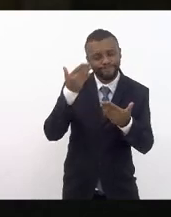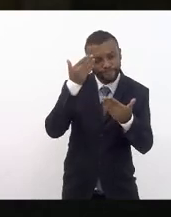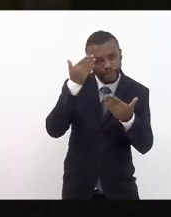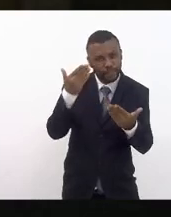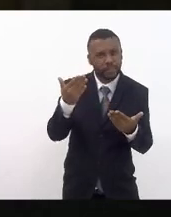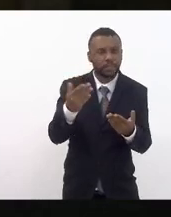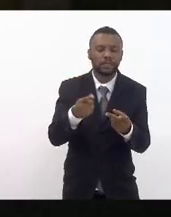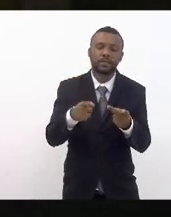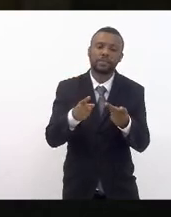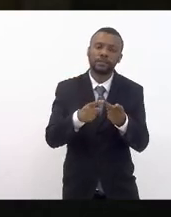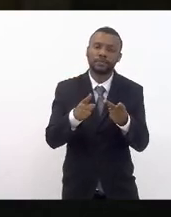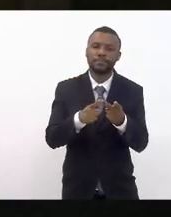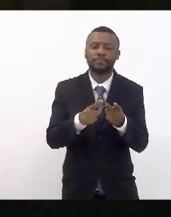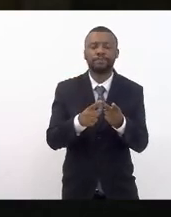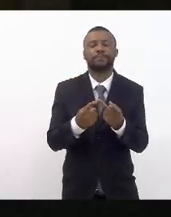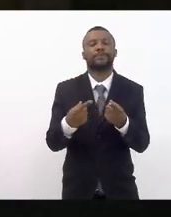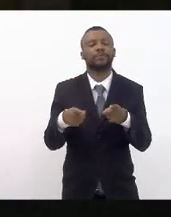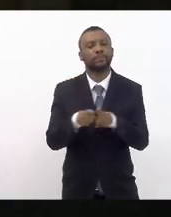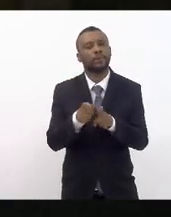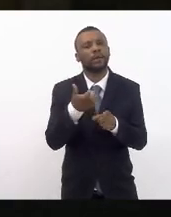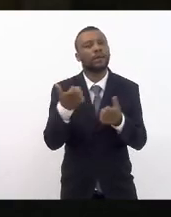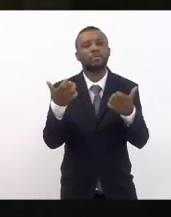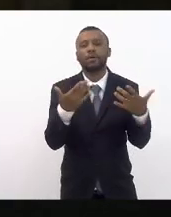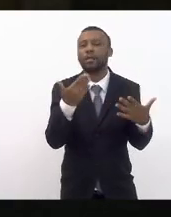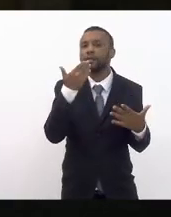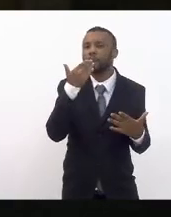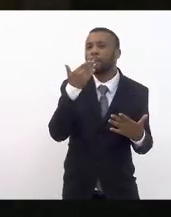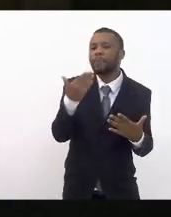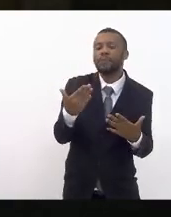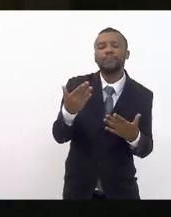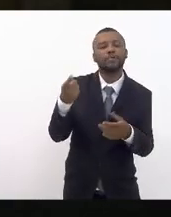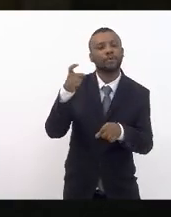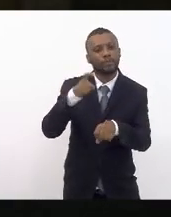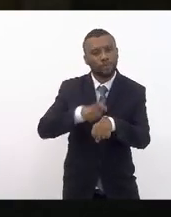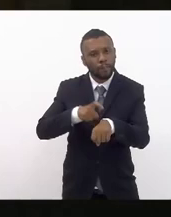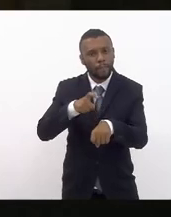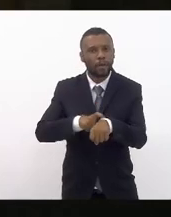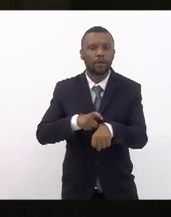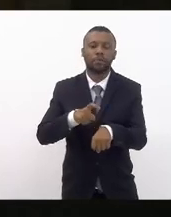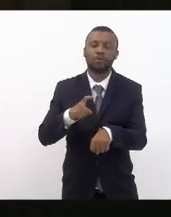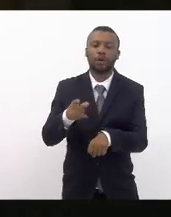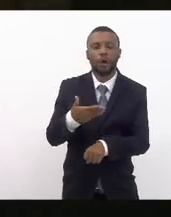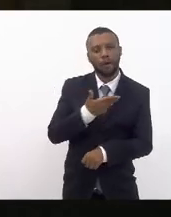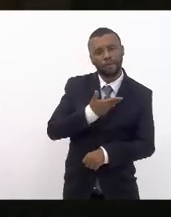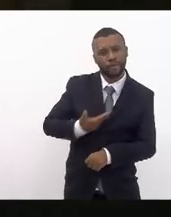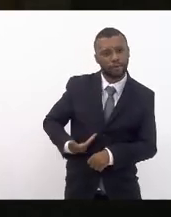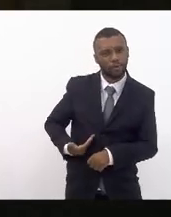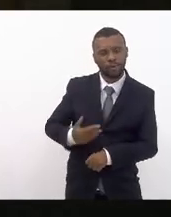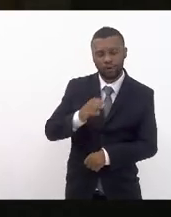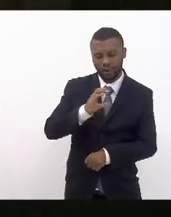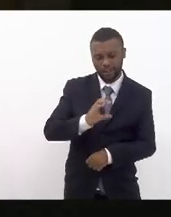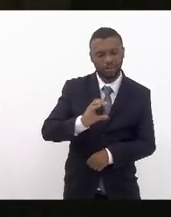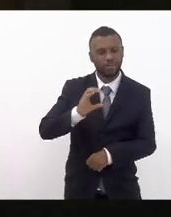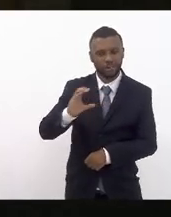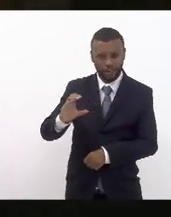Gostaria também de estar falando e solicitando nesse momento ao nosso governador Cláudio